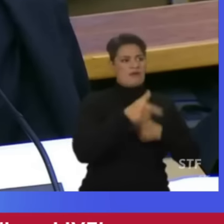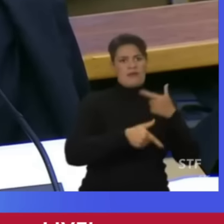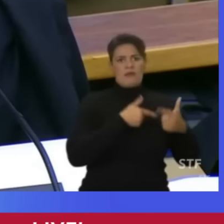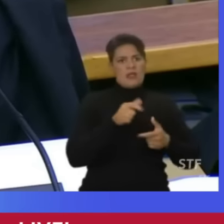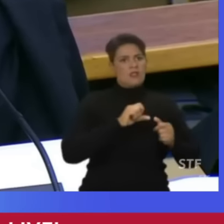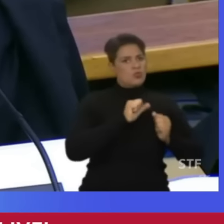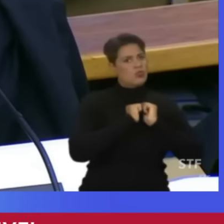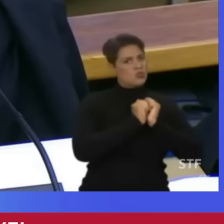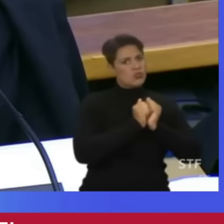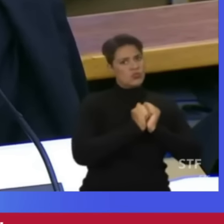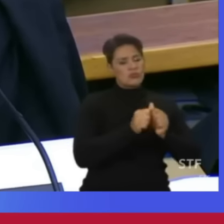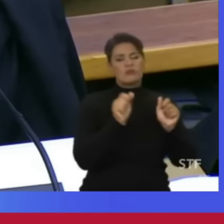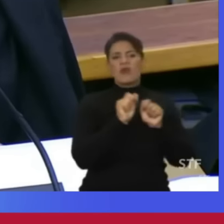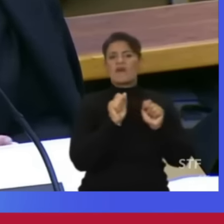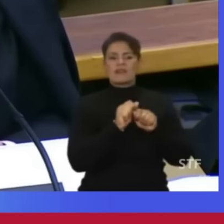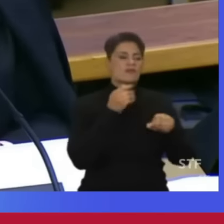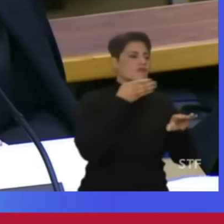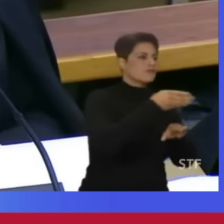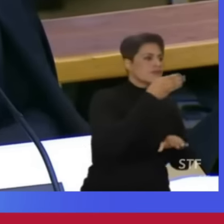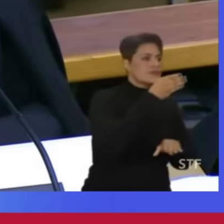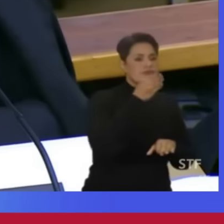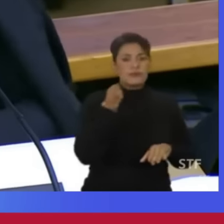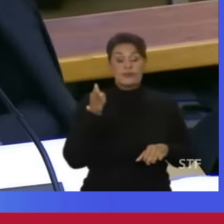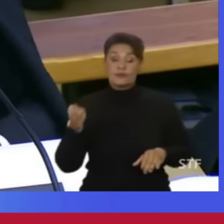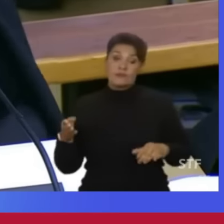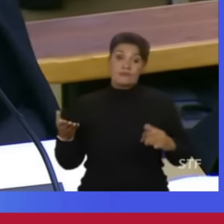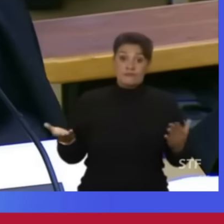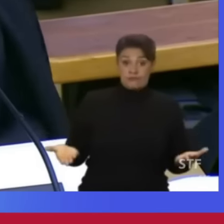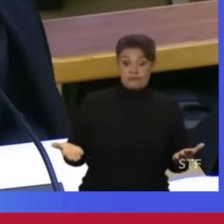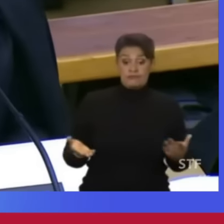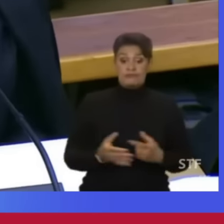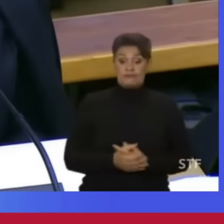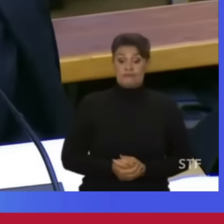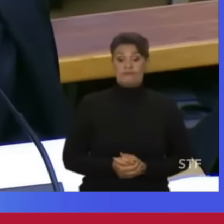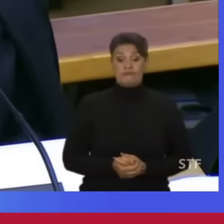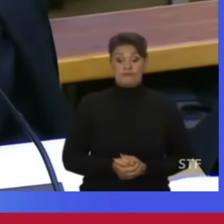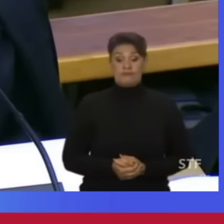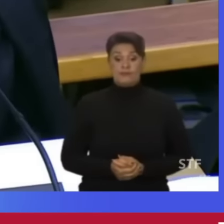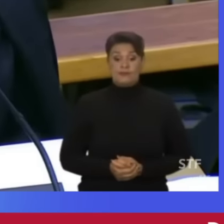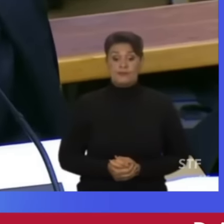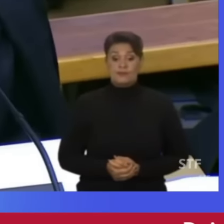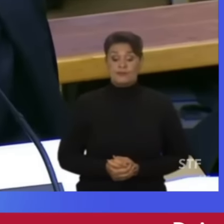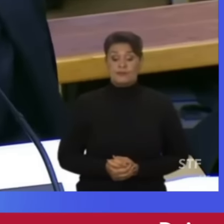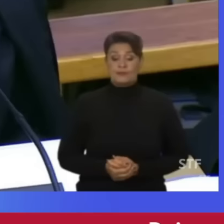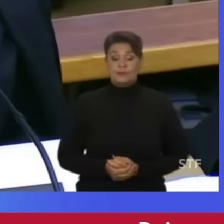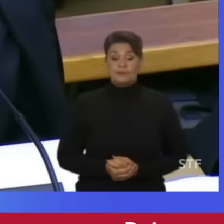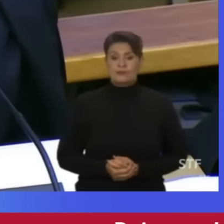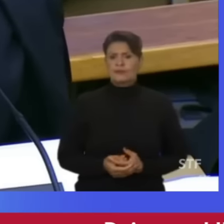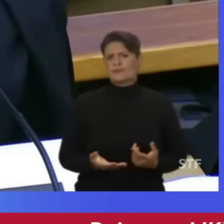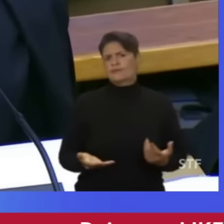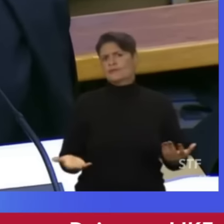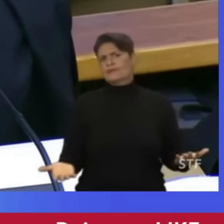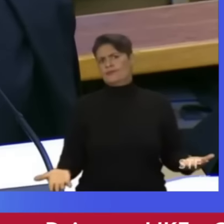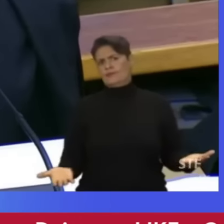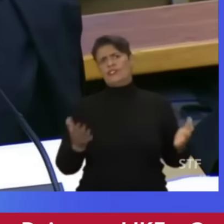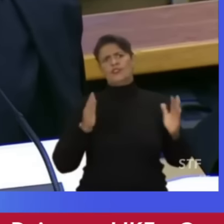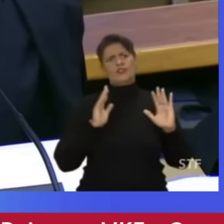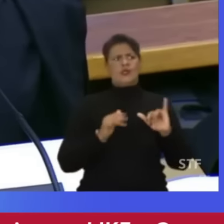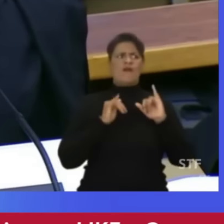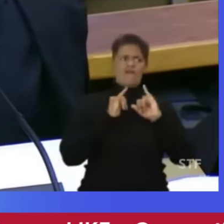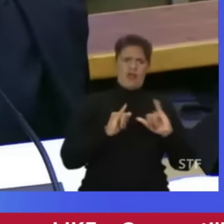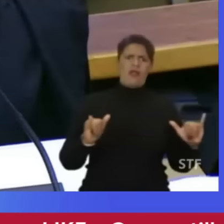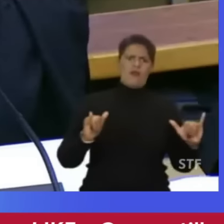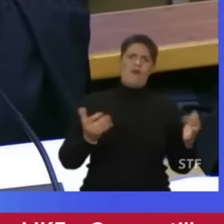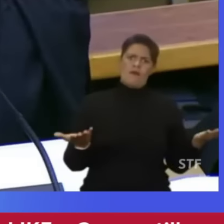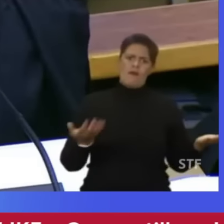todas as diligências e obviamente e foi dito eh seria esquizofrênico eu como presidente